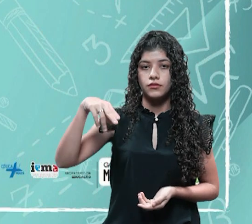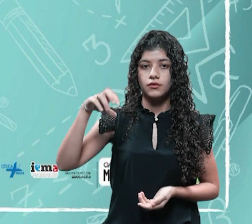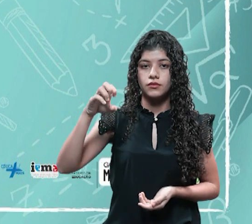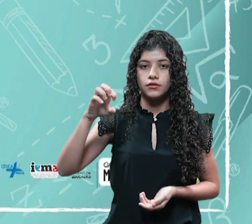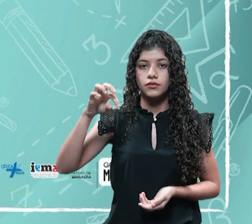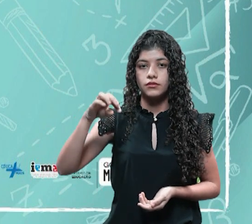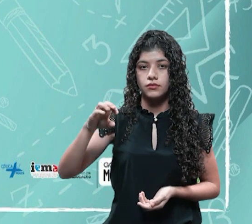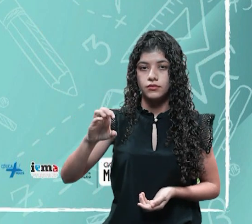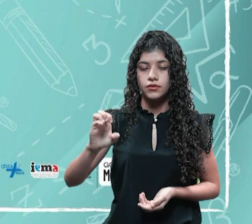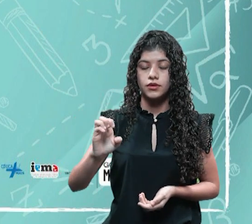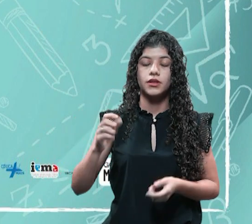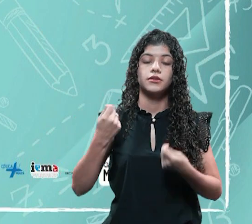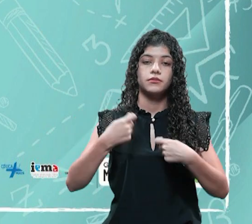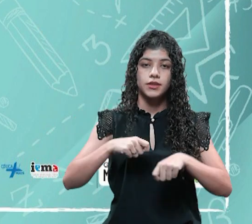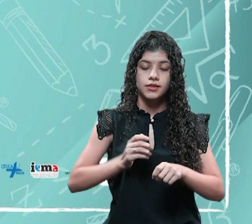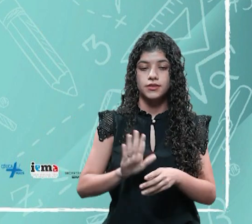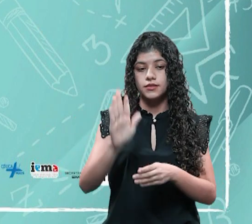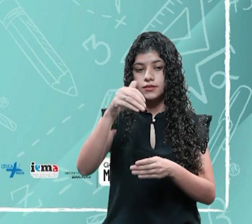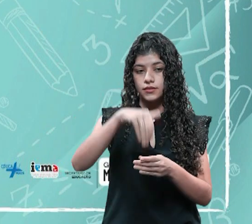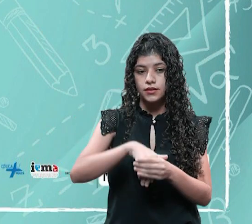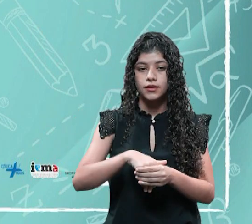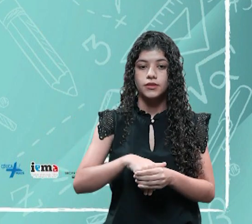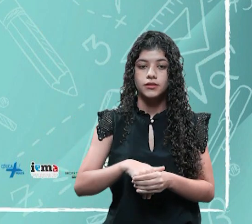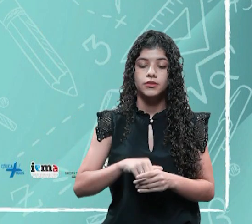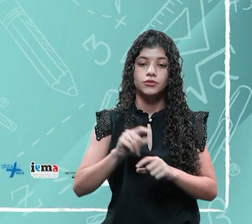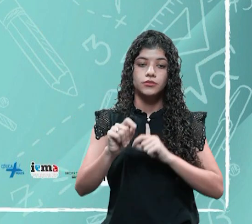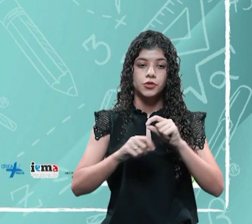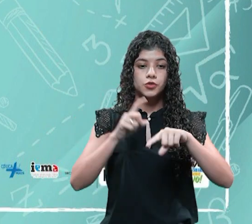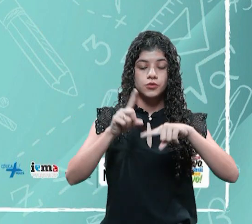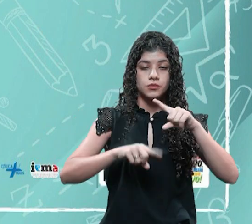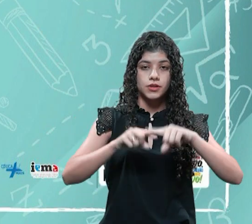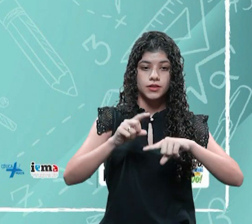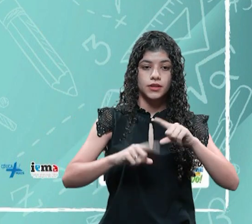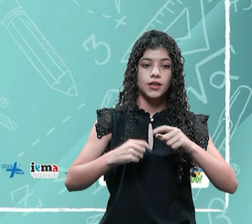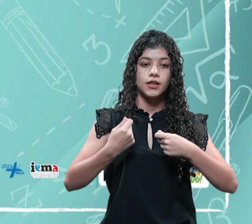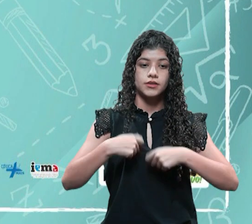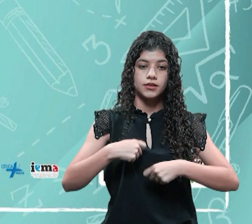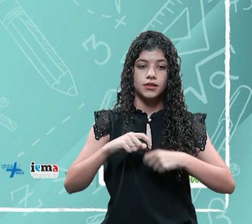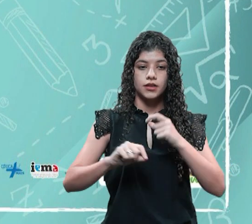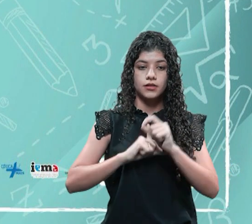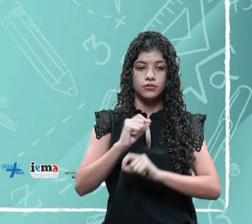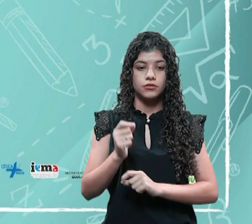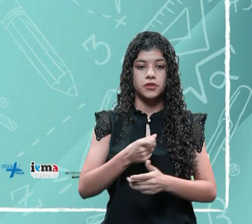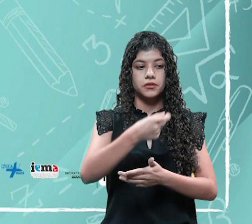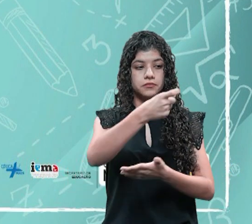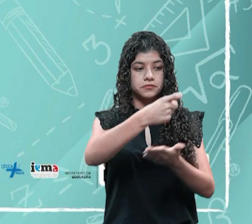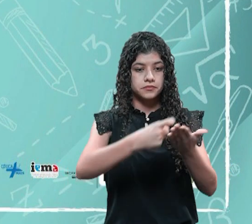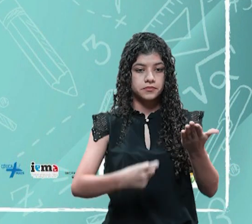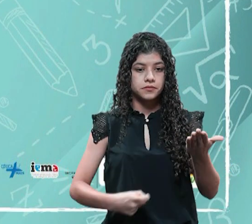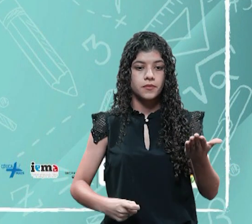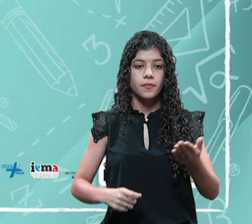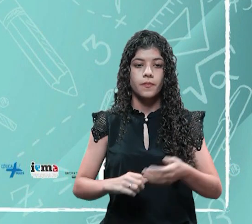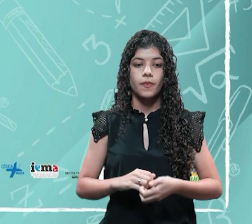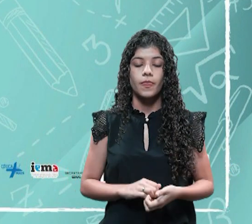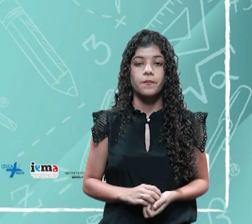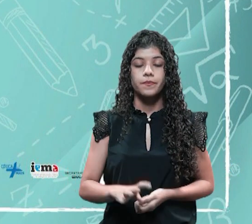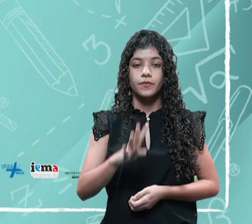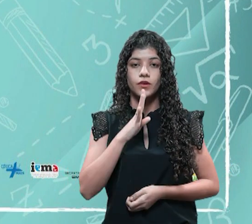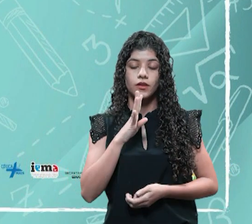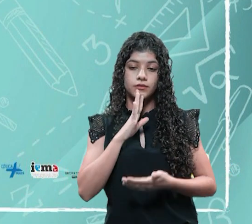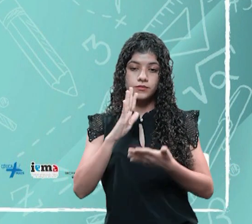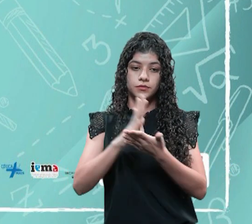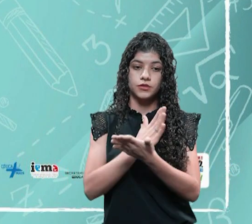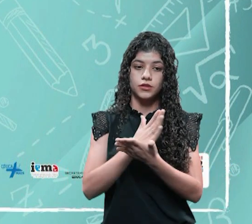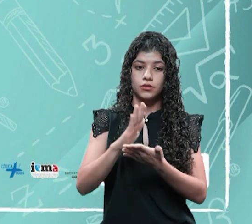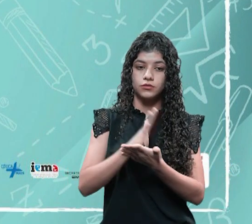mas a gente precisa dentro de uma sala de secretaria, que são os materiais de secretaria que eu fiz aqui um checklist, né, para a gente